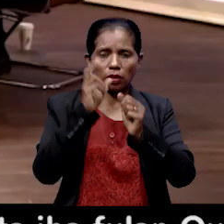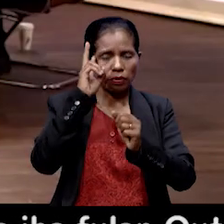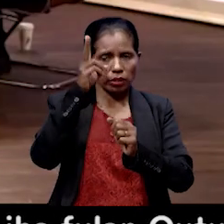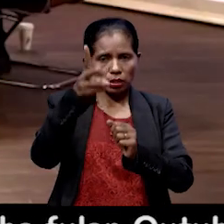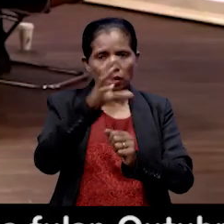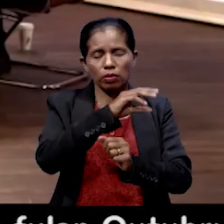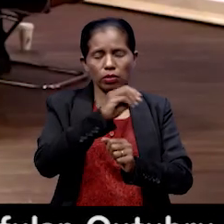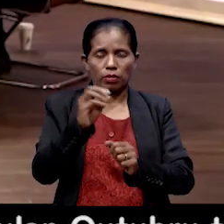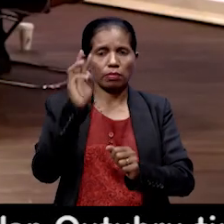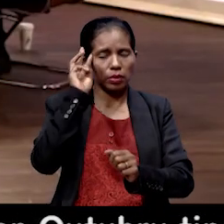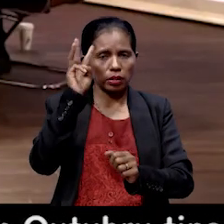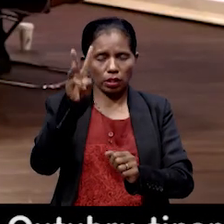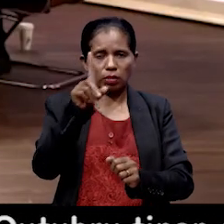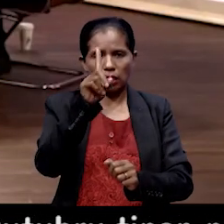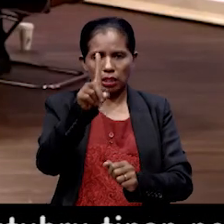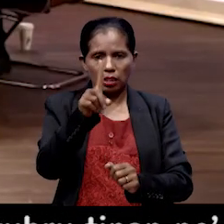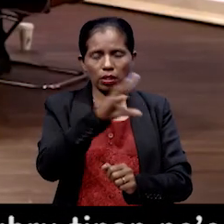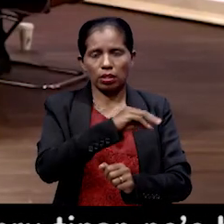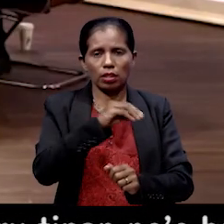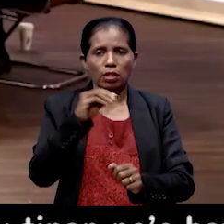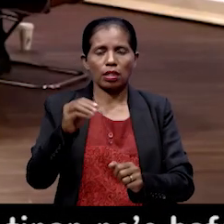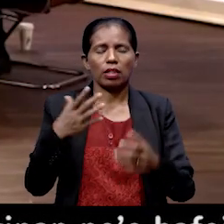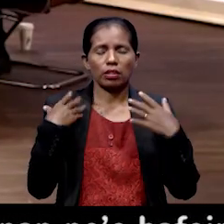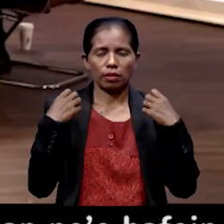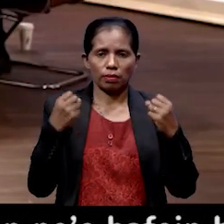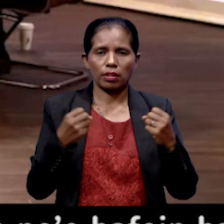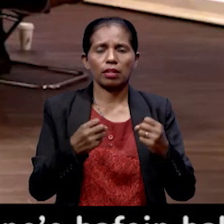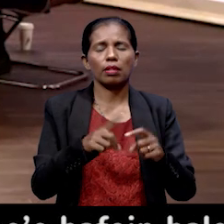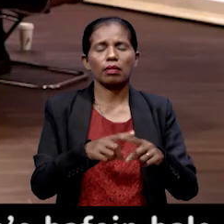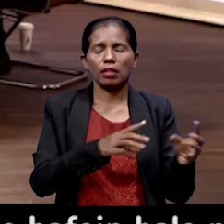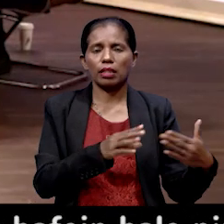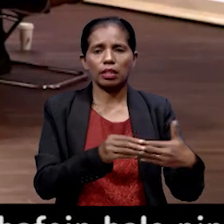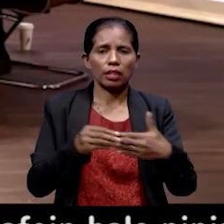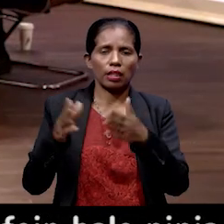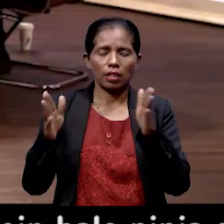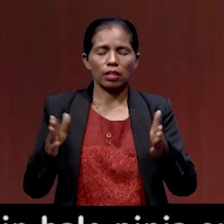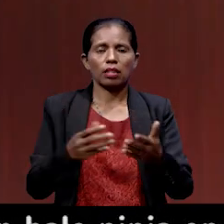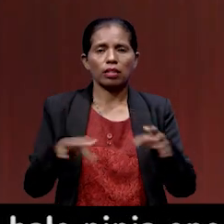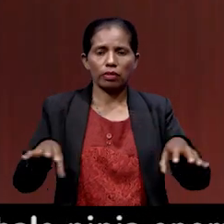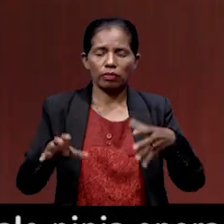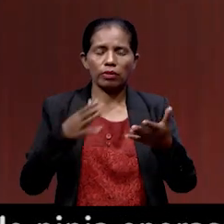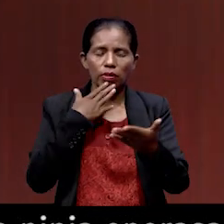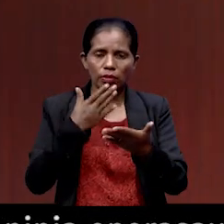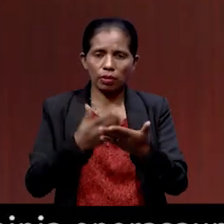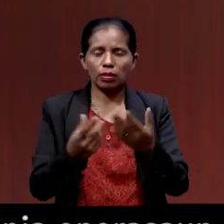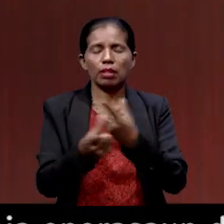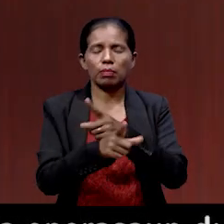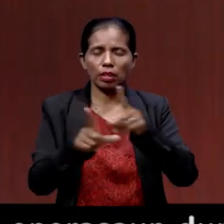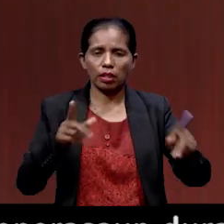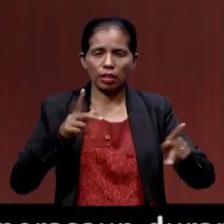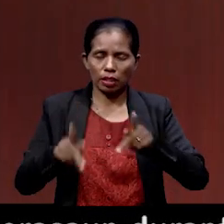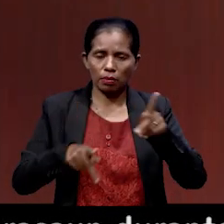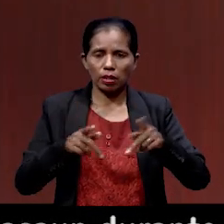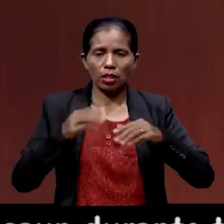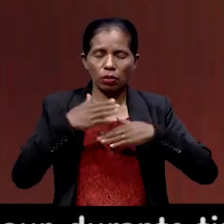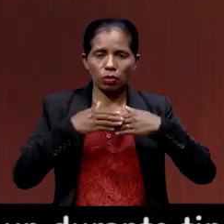visão ida deit laus visão no visão no atembrane deit dirige dala ida tan progresso humano no liberdade humano ato la